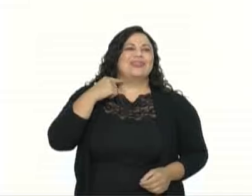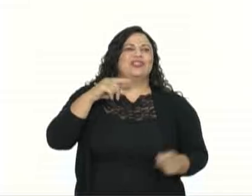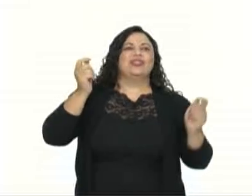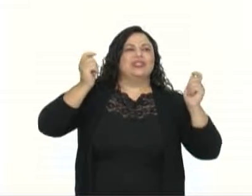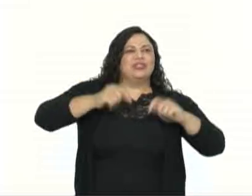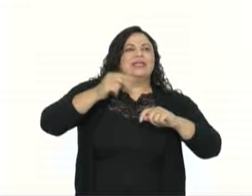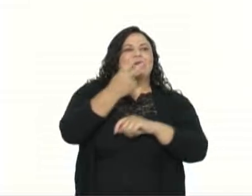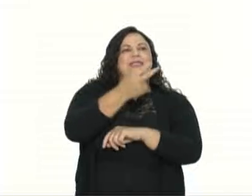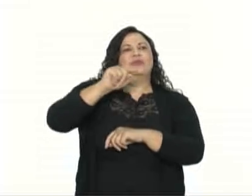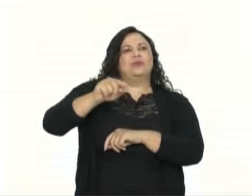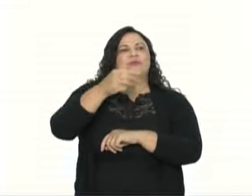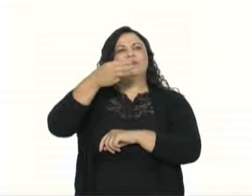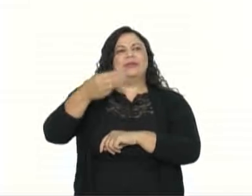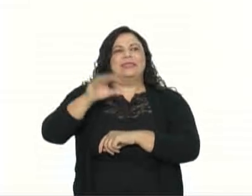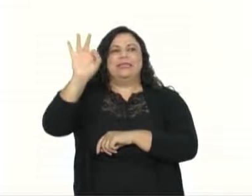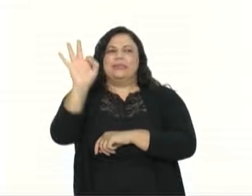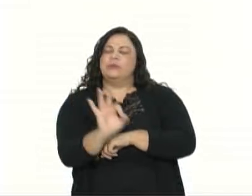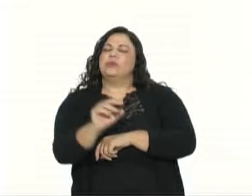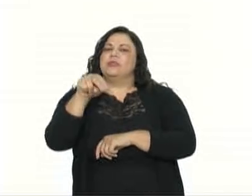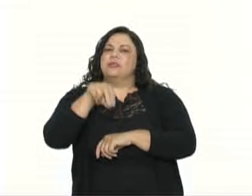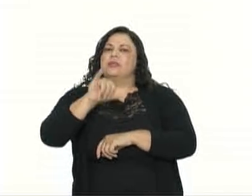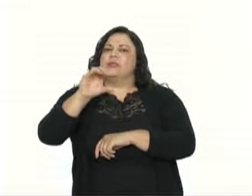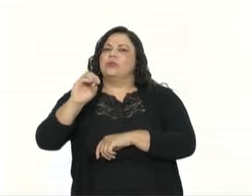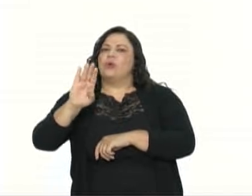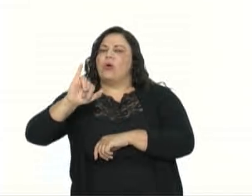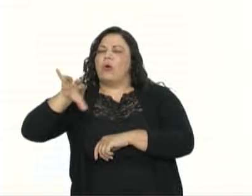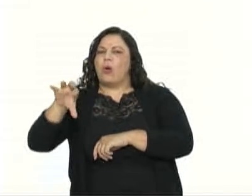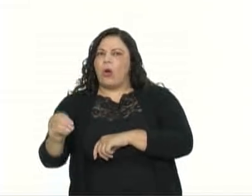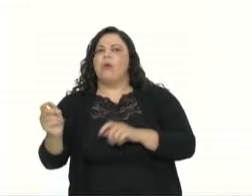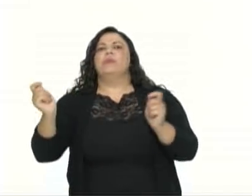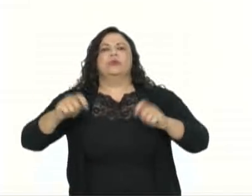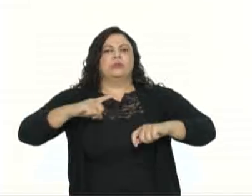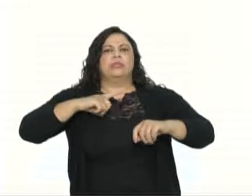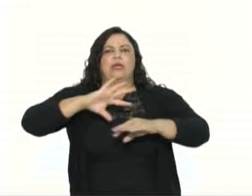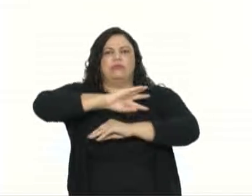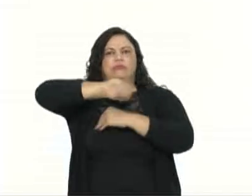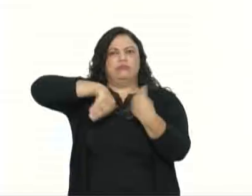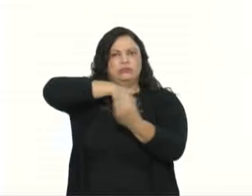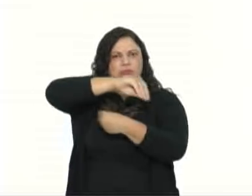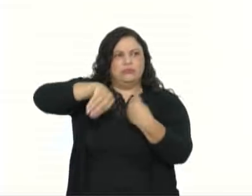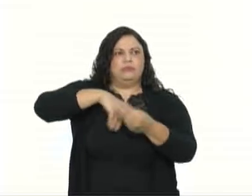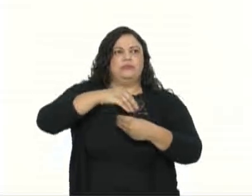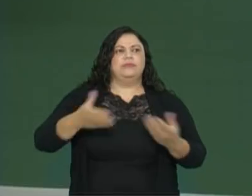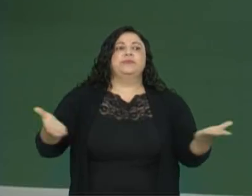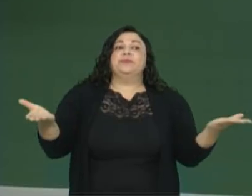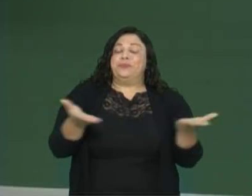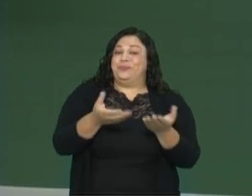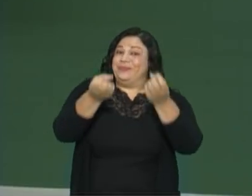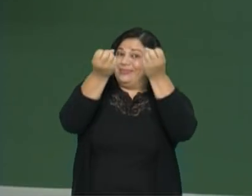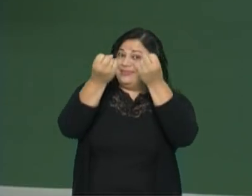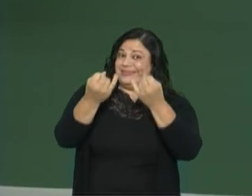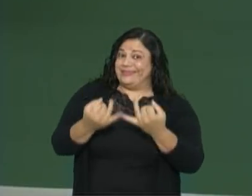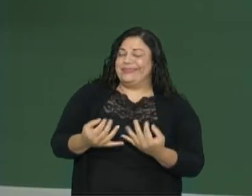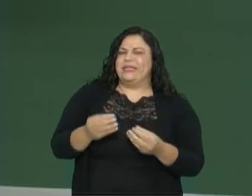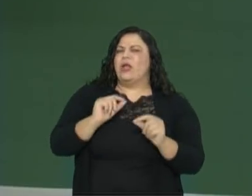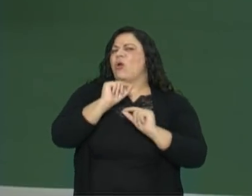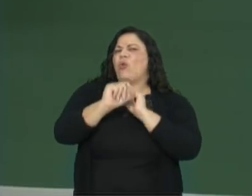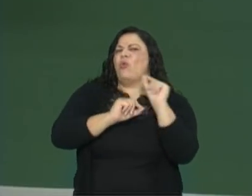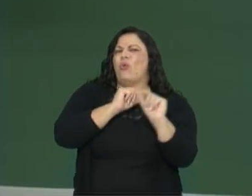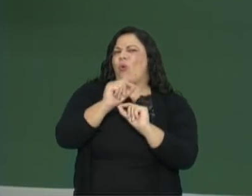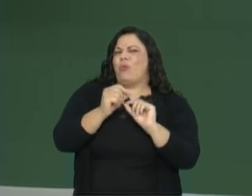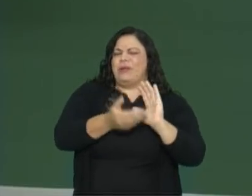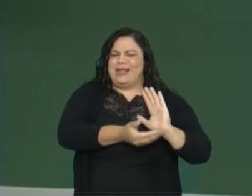de nióbio. Concentração. Então, aqui as etapas, pessoal, agora eu vou começar a falar para vocês, de como o nióbio é